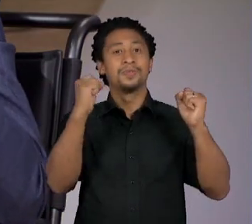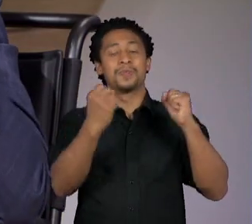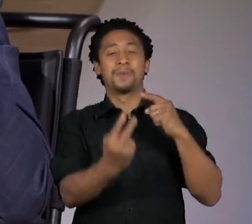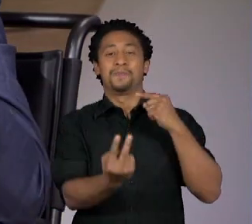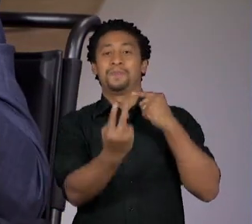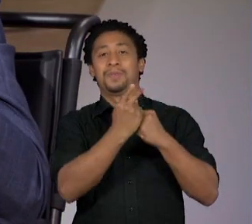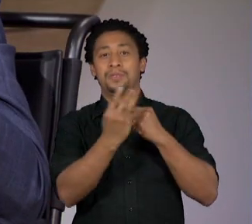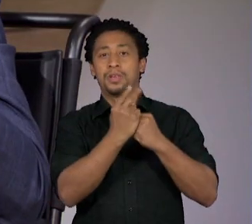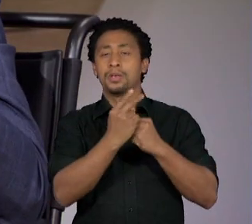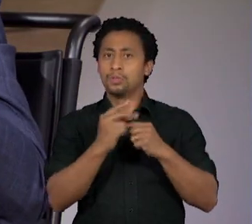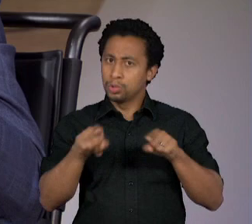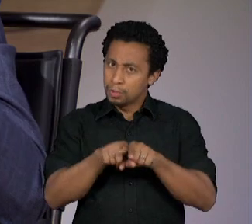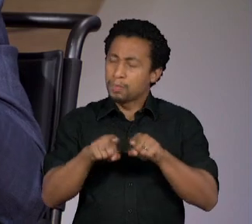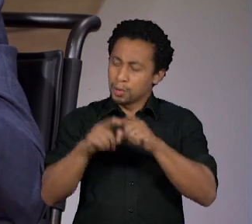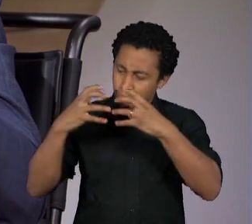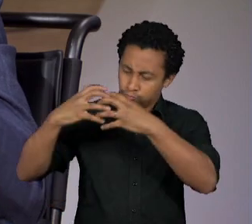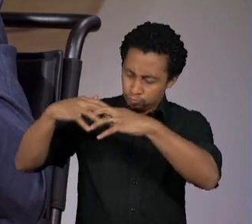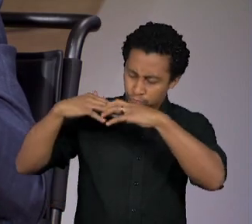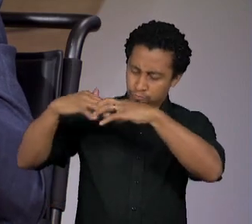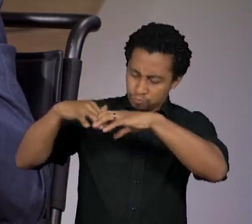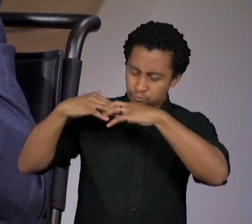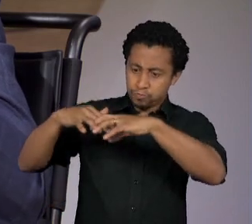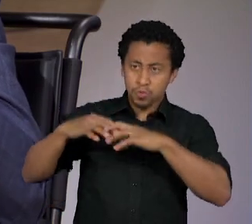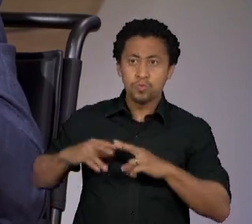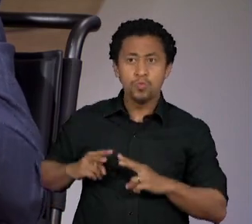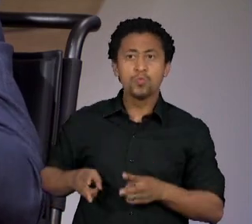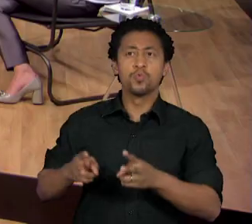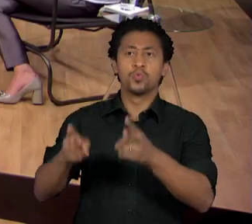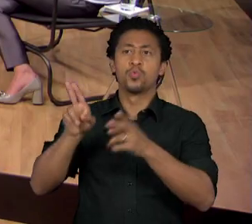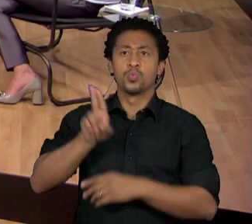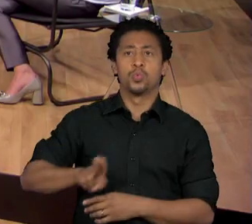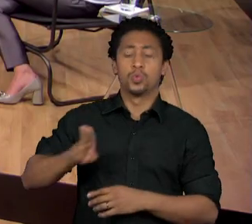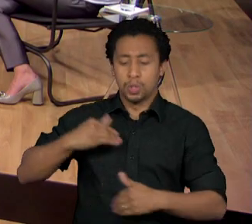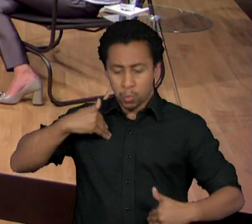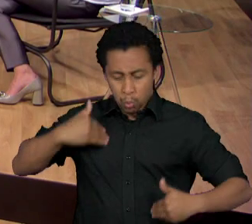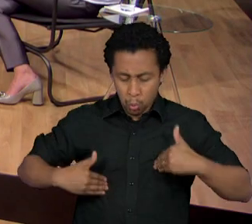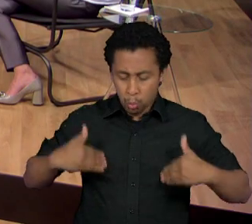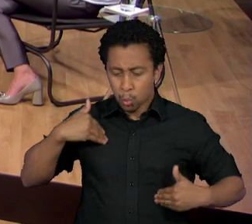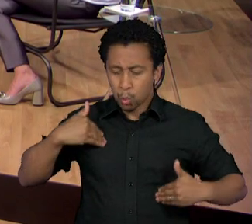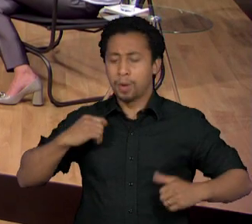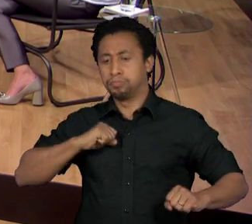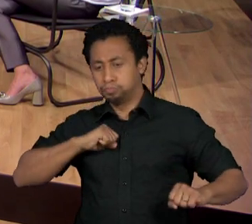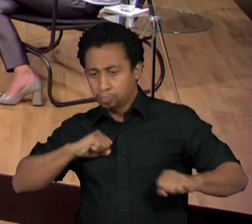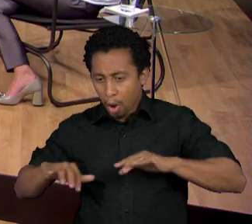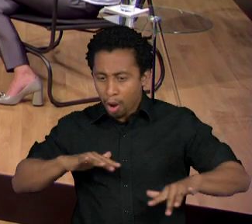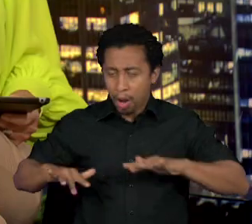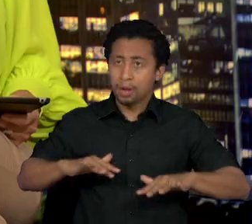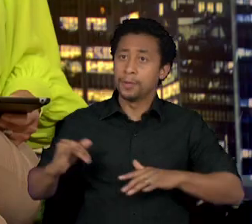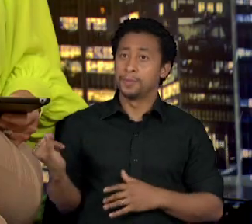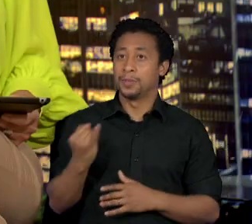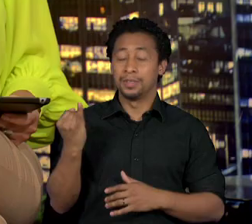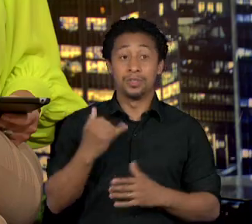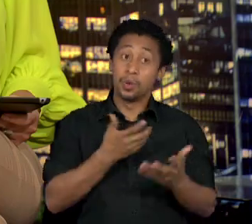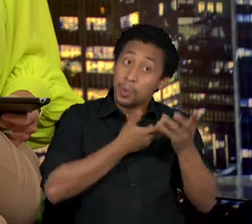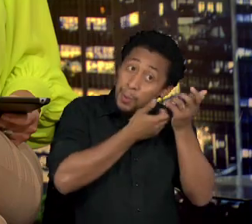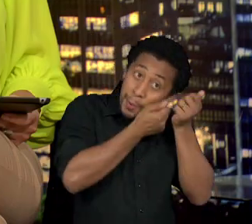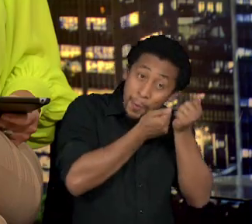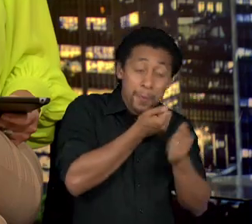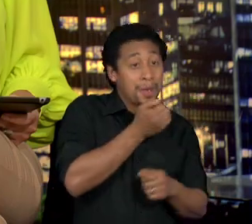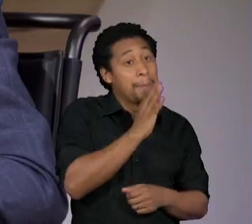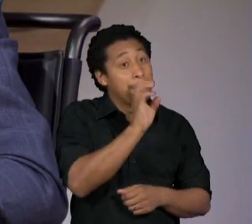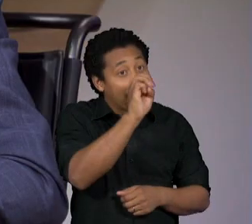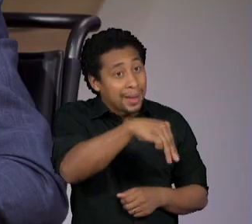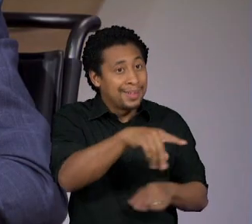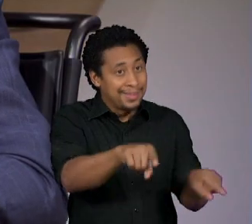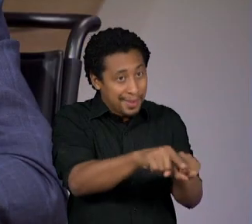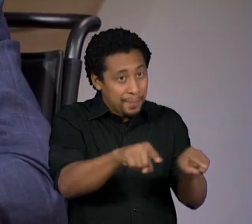manter intelectualmente ativo, manter-se ativo fisicamente. Isso é saudável também para o cérebro. E dormir bem também, né? A gente sempre... Sim,